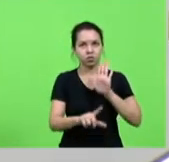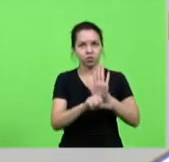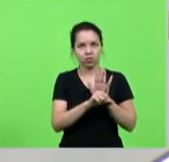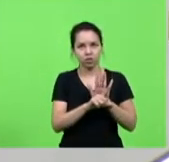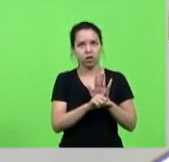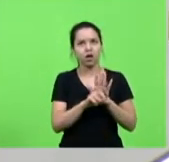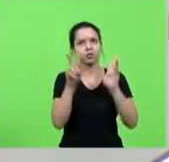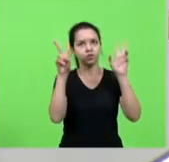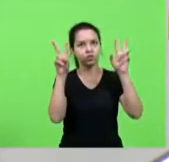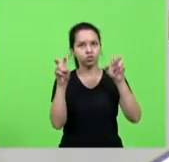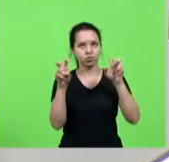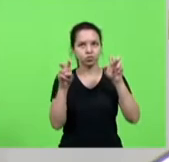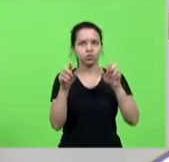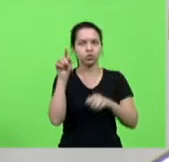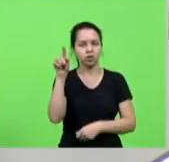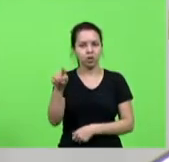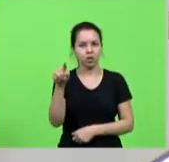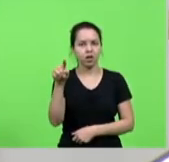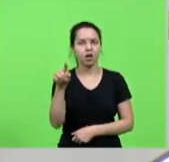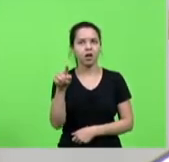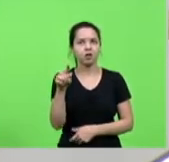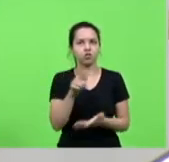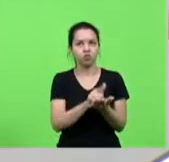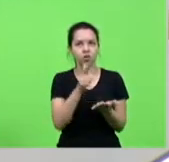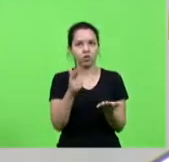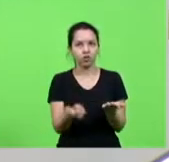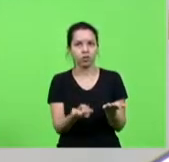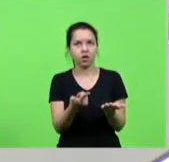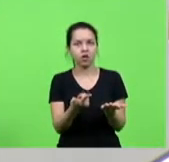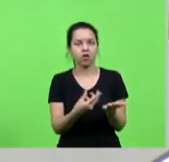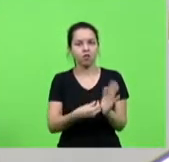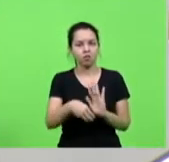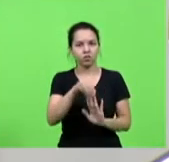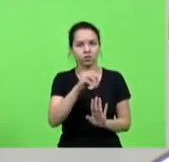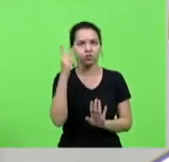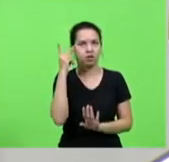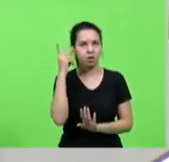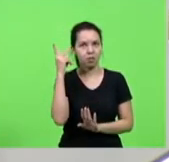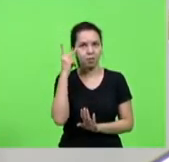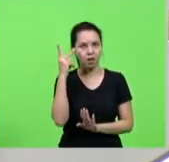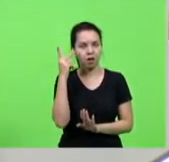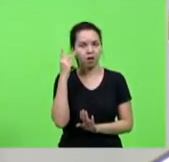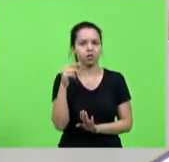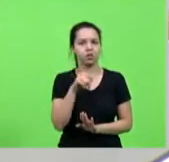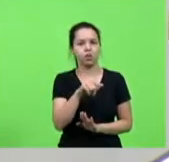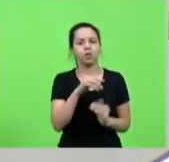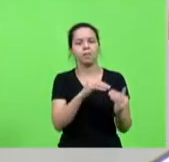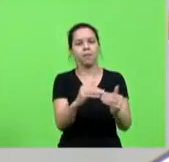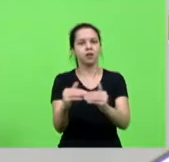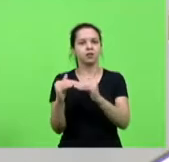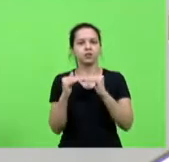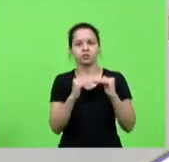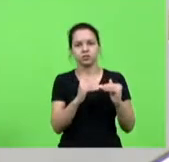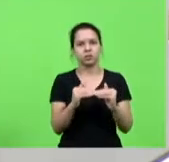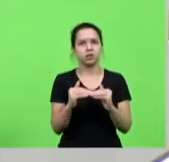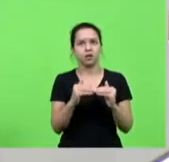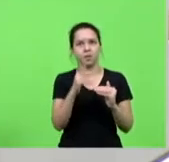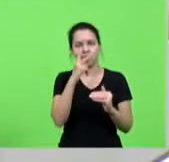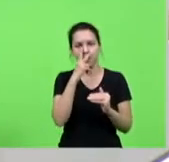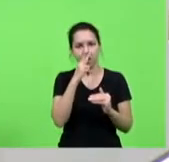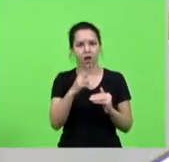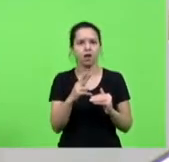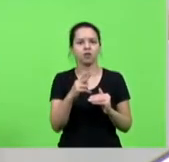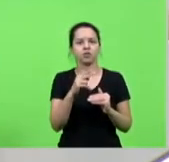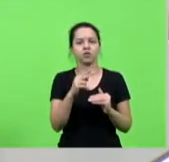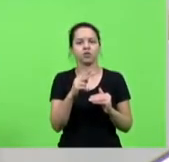Folha de São Paulo. Vocês sabem, não é um jornal muito imparcial, né? Parece que é um jornal com lado.